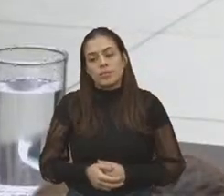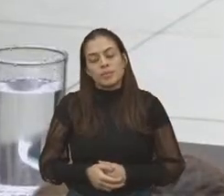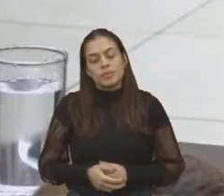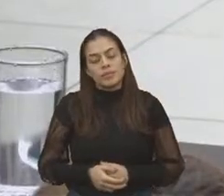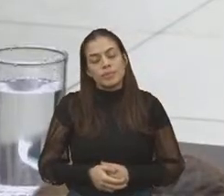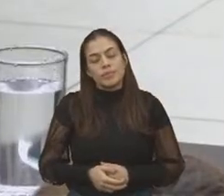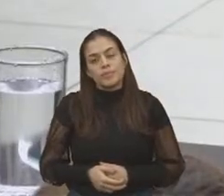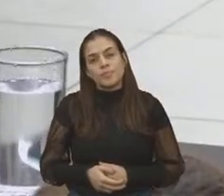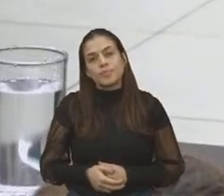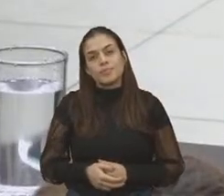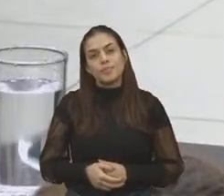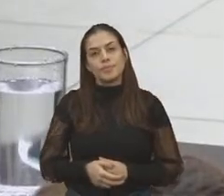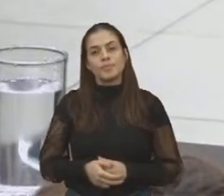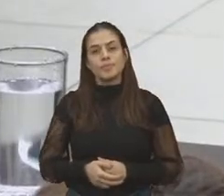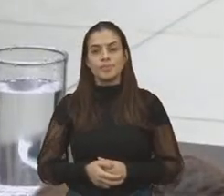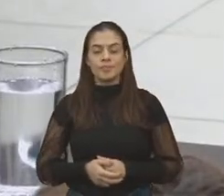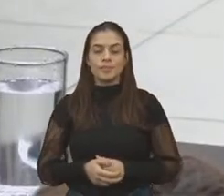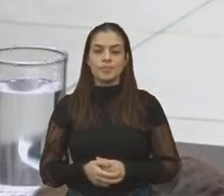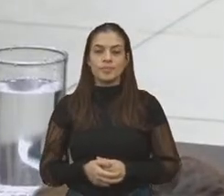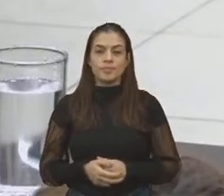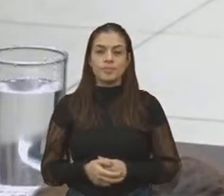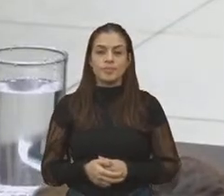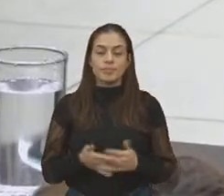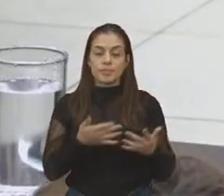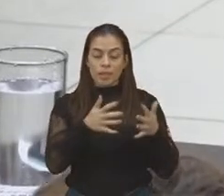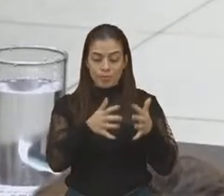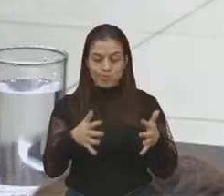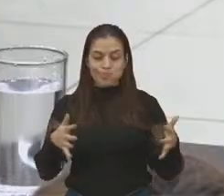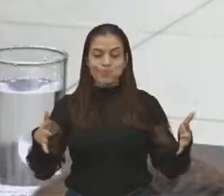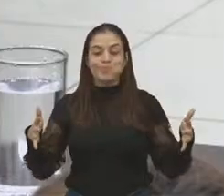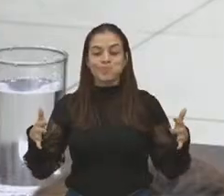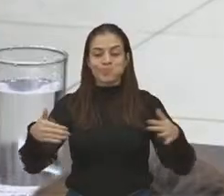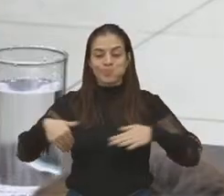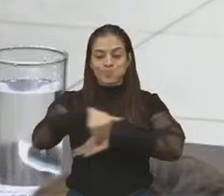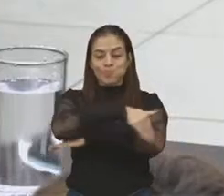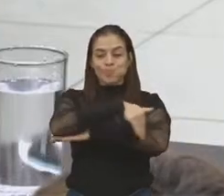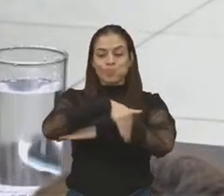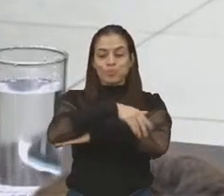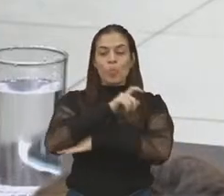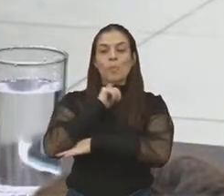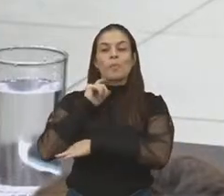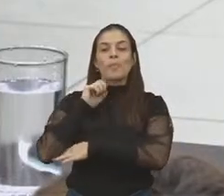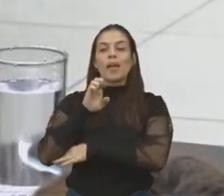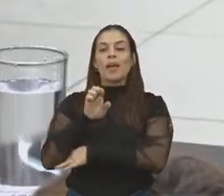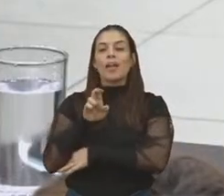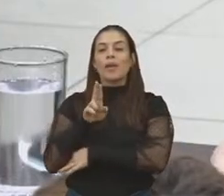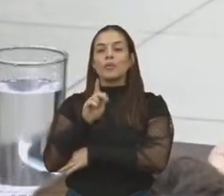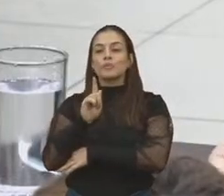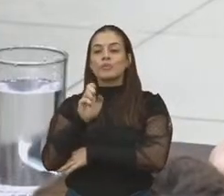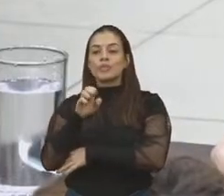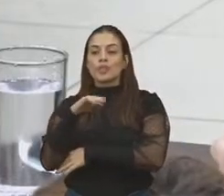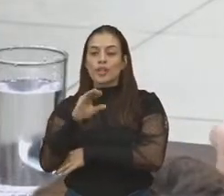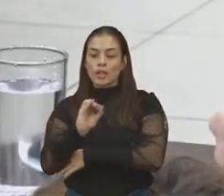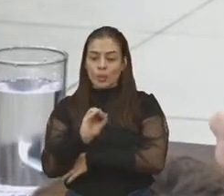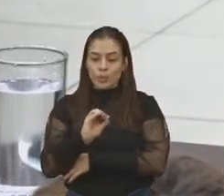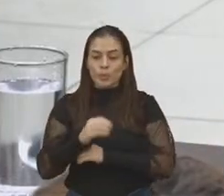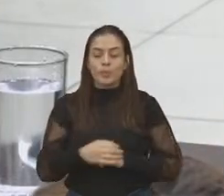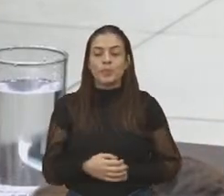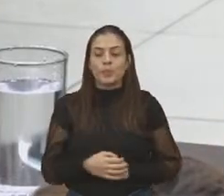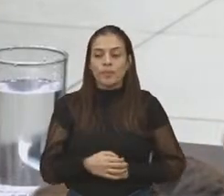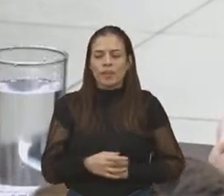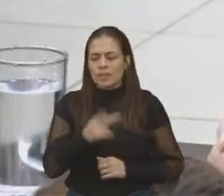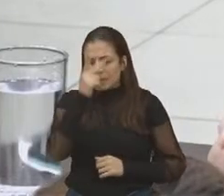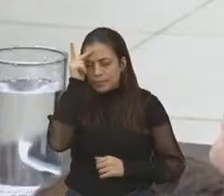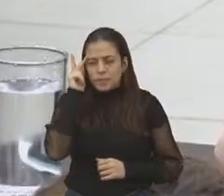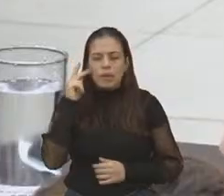E aqui é a ampliação do Padre Eugênio, né? Ampliação do Padre Eugênio, que o povo